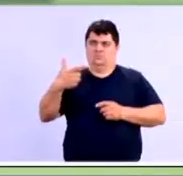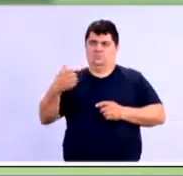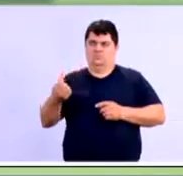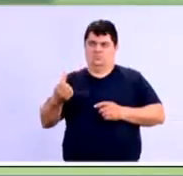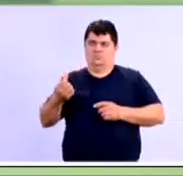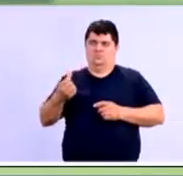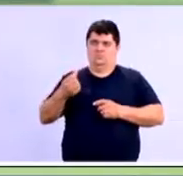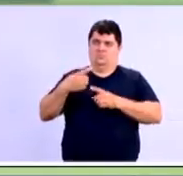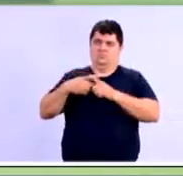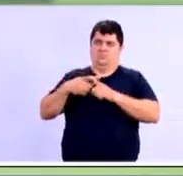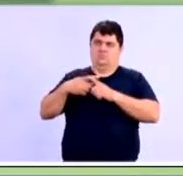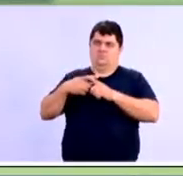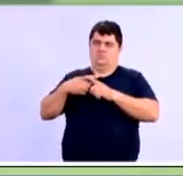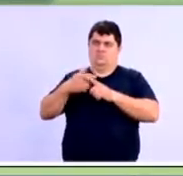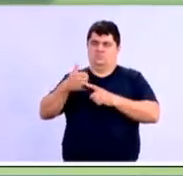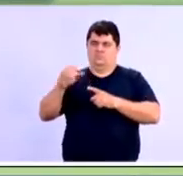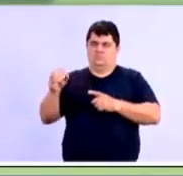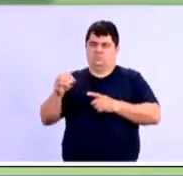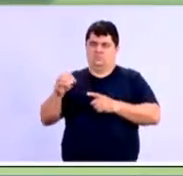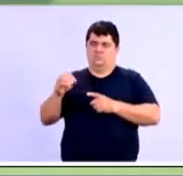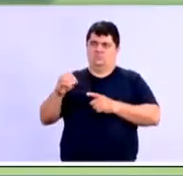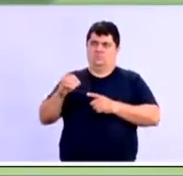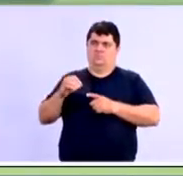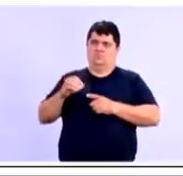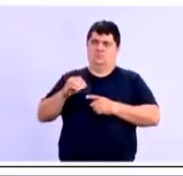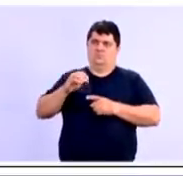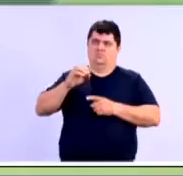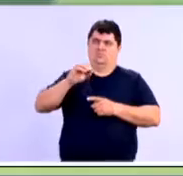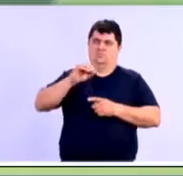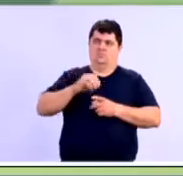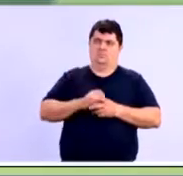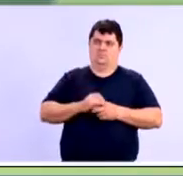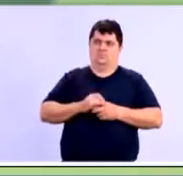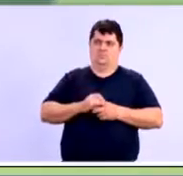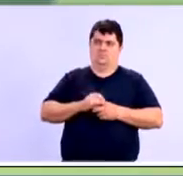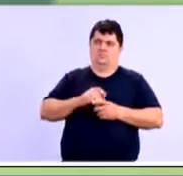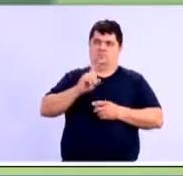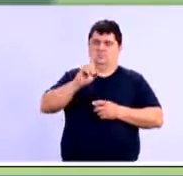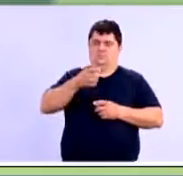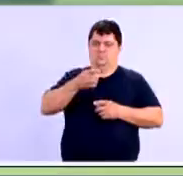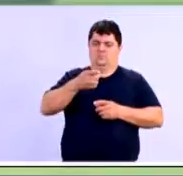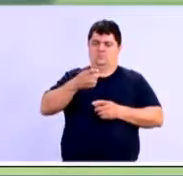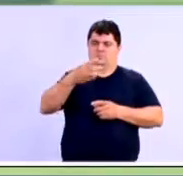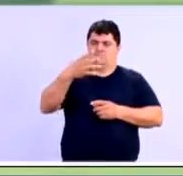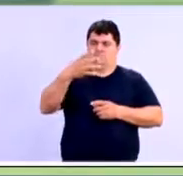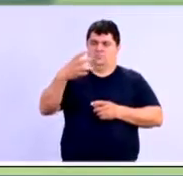0,01426. Multiplico por 100, vai dar quanto? Multiplico por 100, vai dar